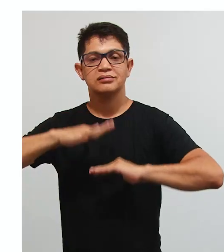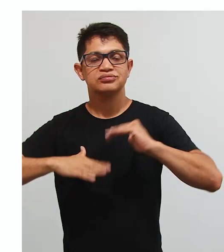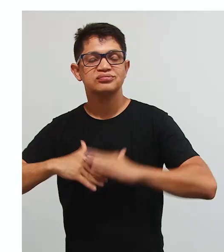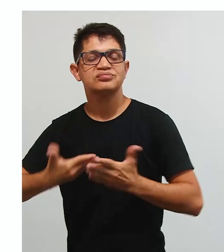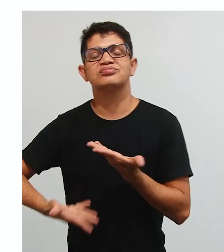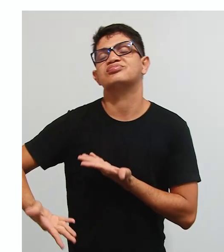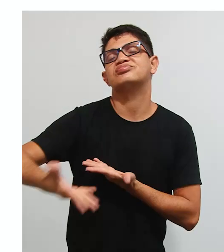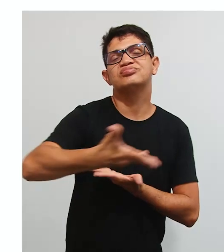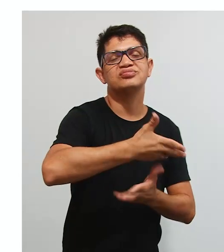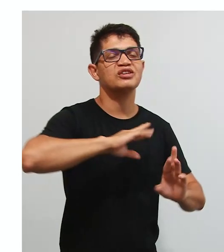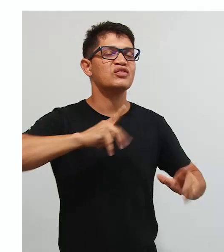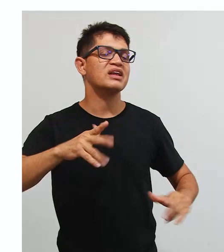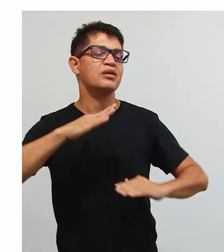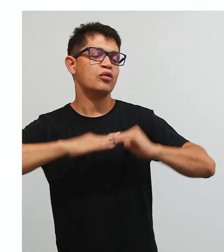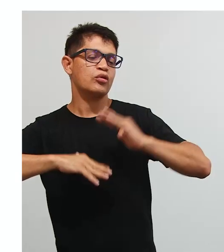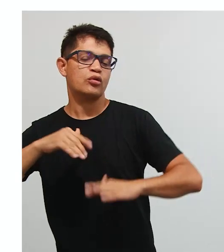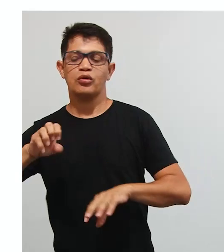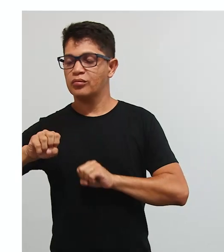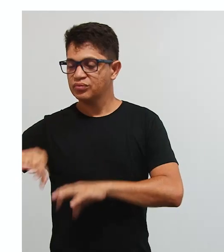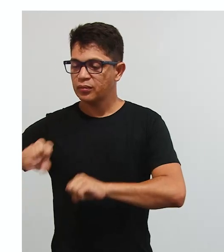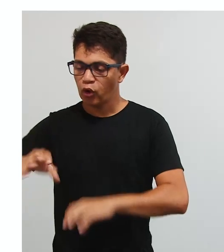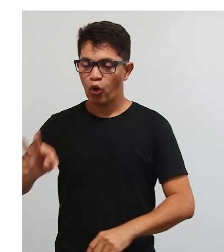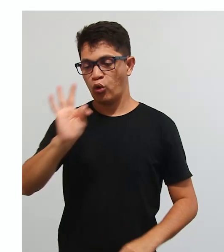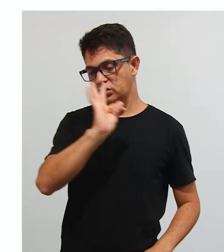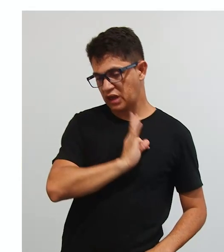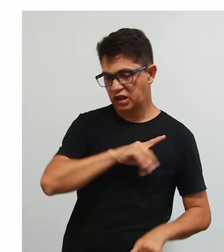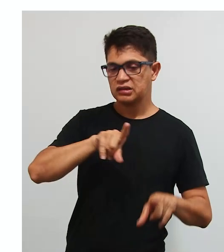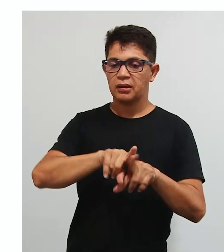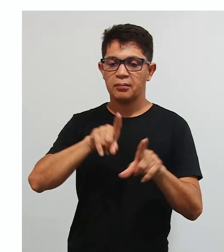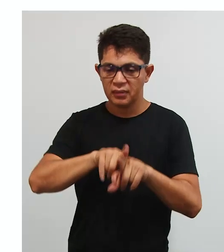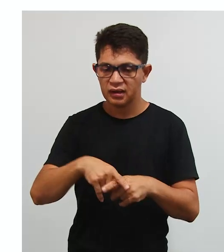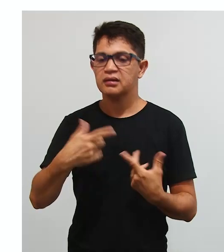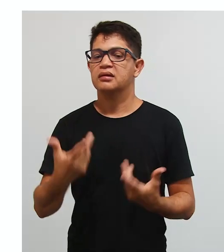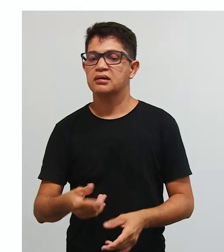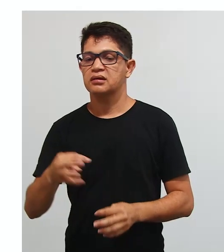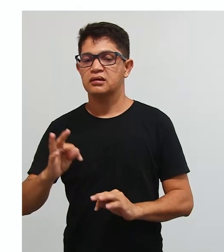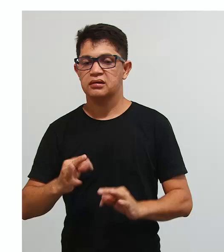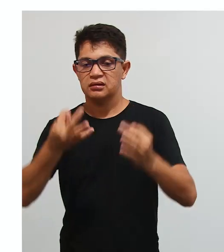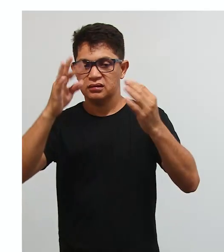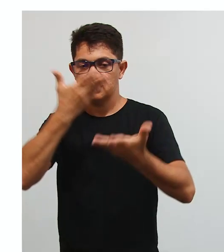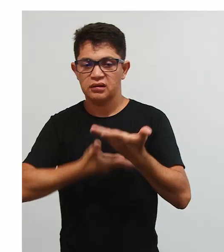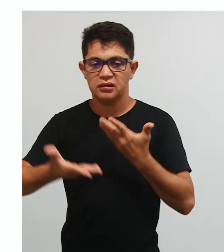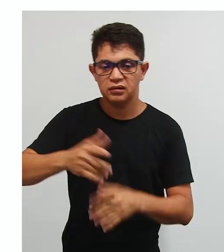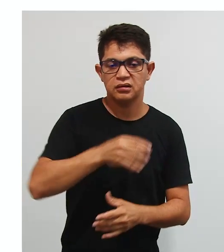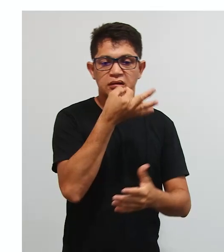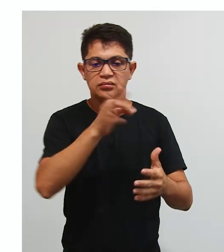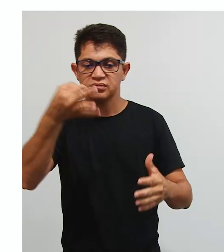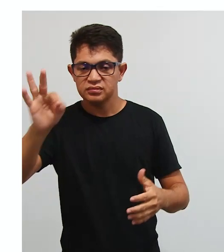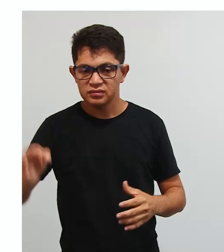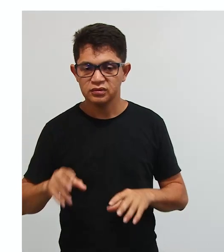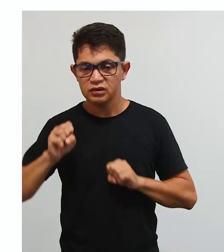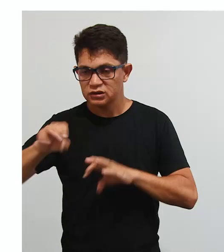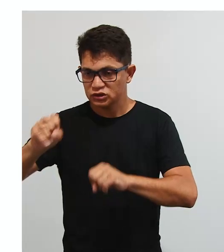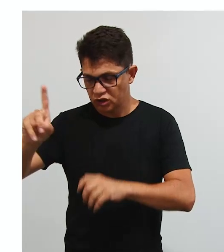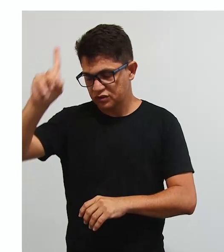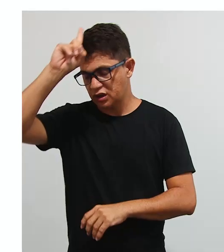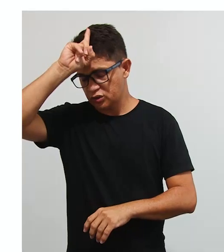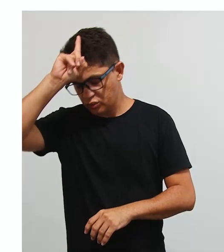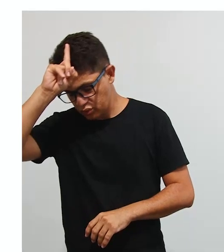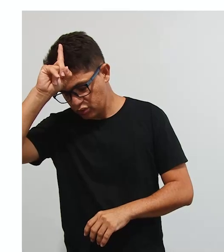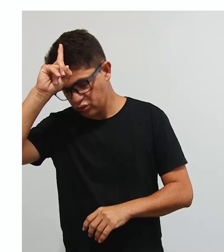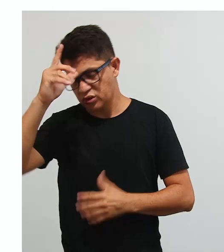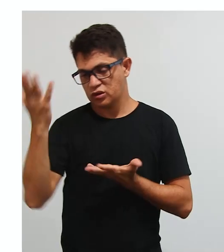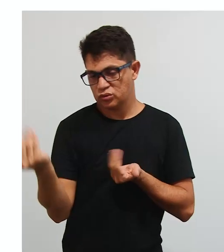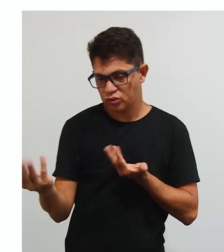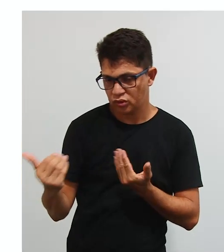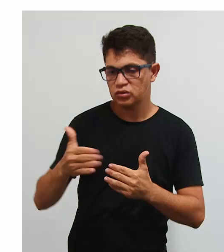médio, já entra a modalidade da educação profissional e tecnológica, a educação indígena, a educação do campo, de jovens e adultos,